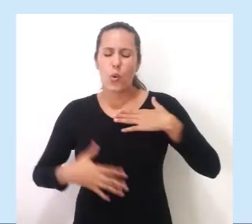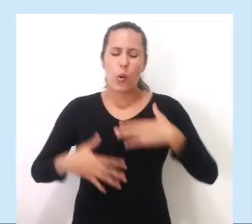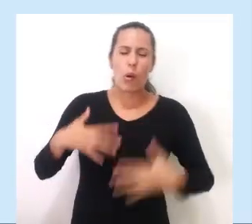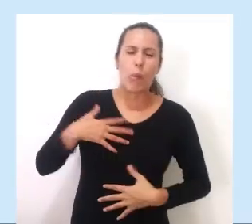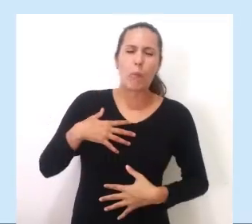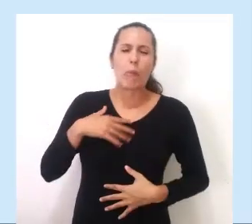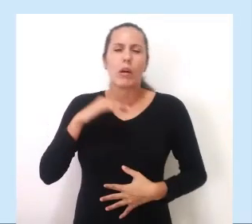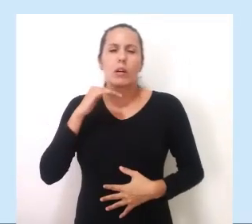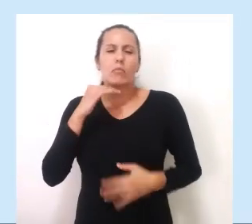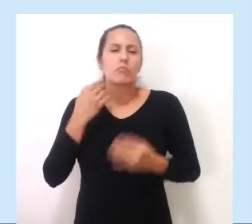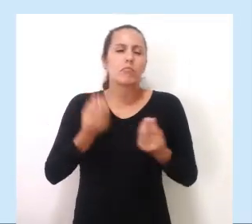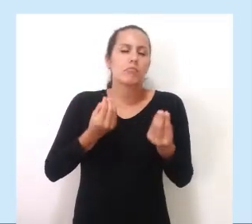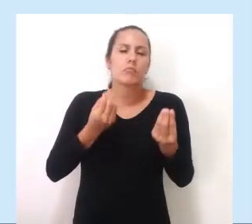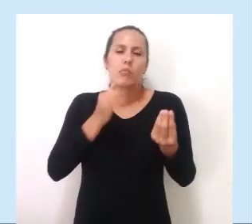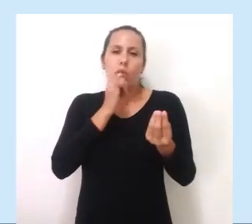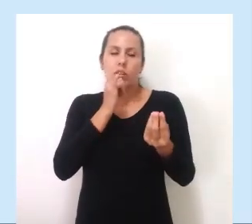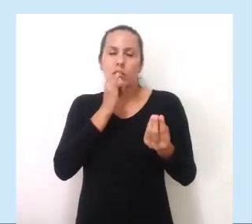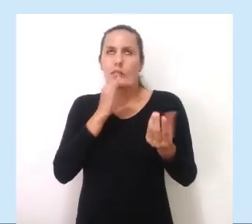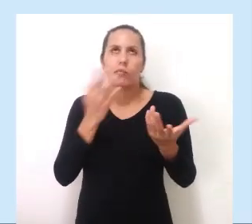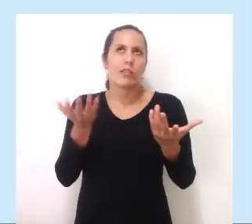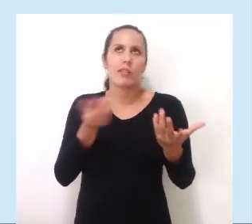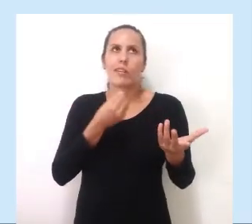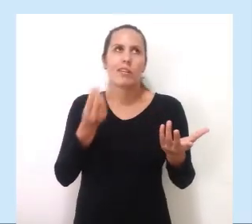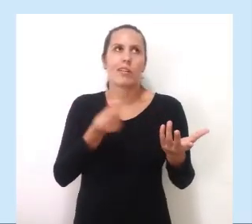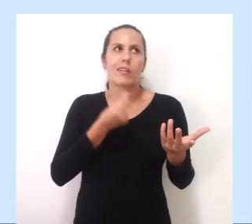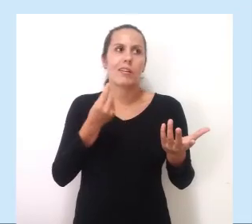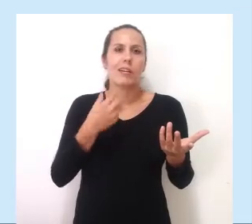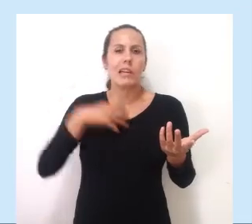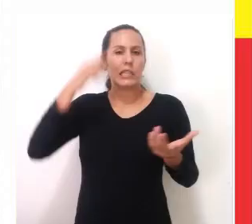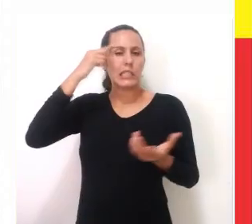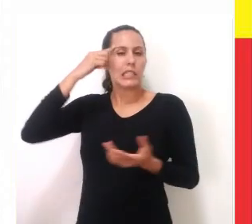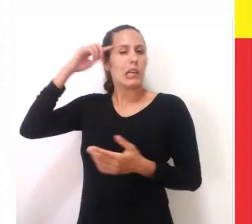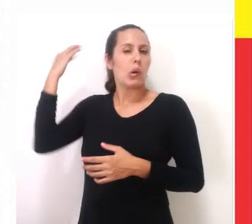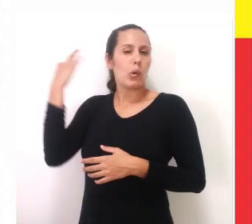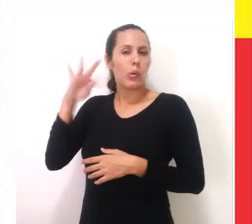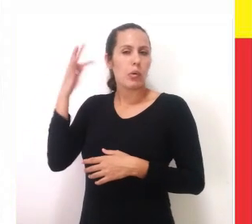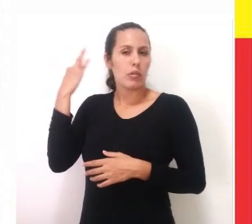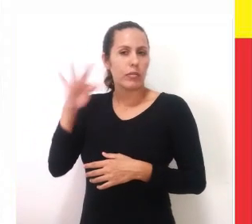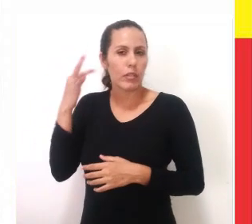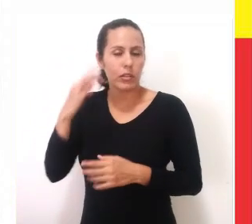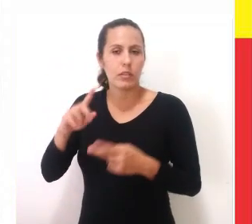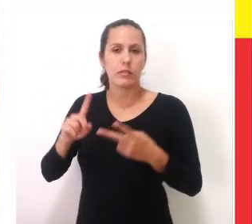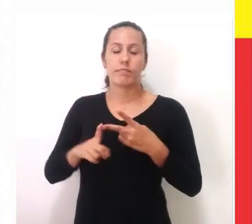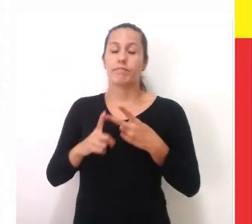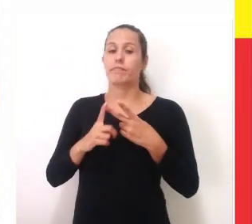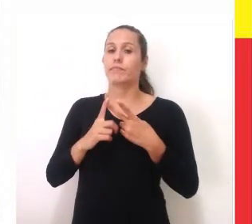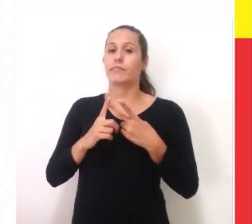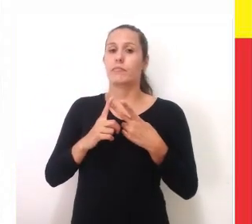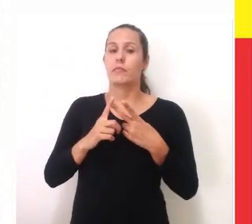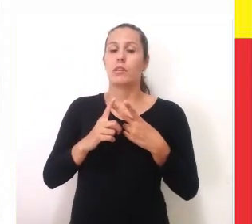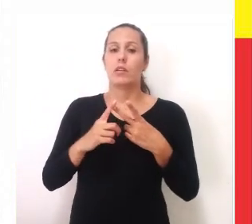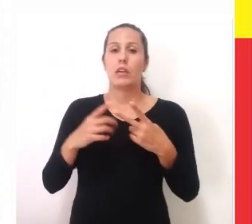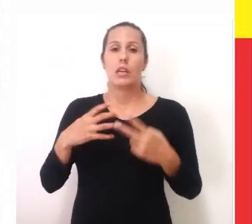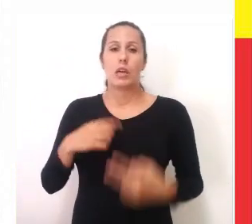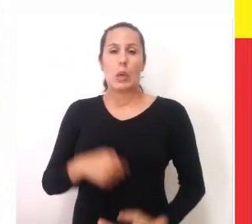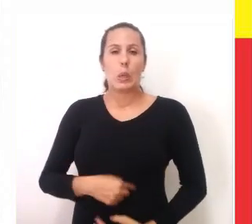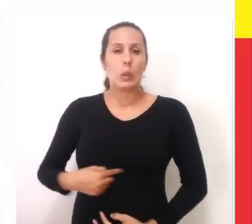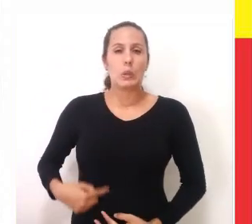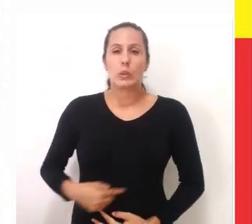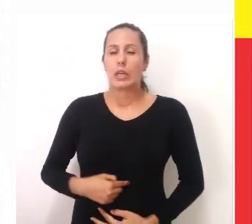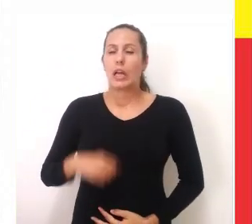ter efeitos colaterais. Me diz aí, Dantas, um efeito colateral. Um efeito colateral seria dores de